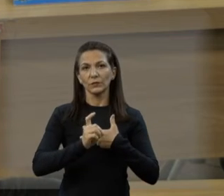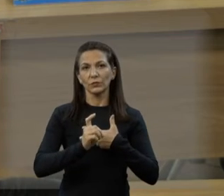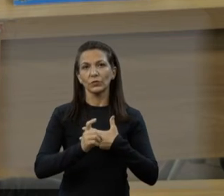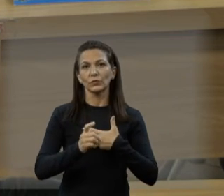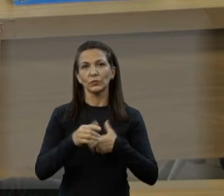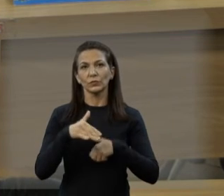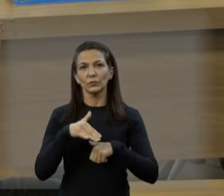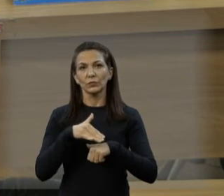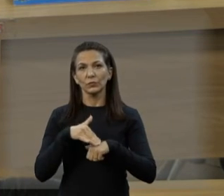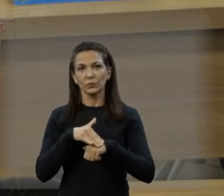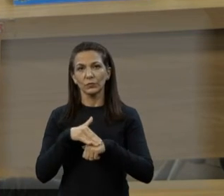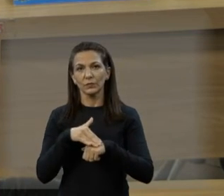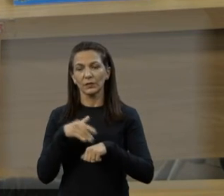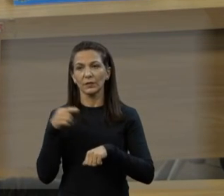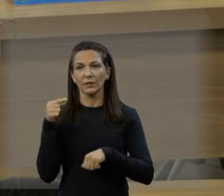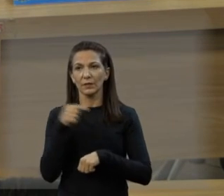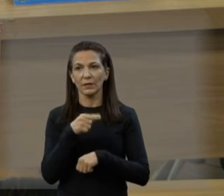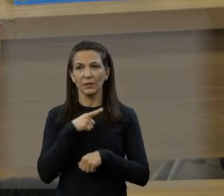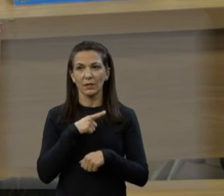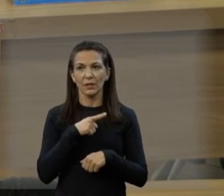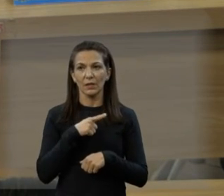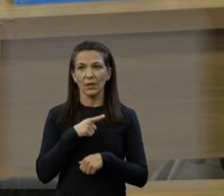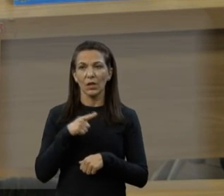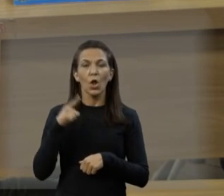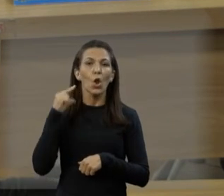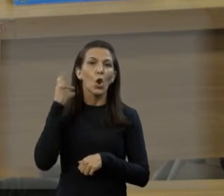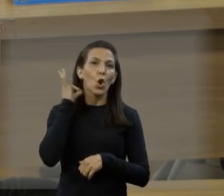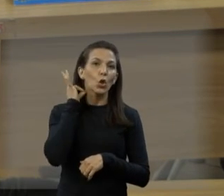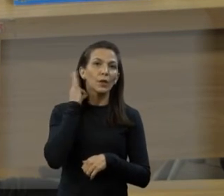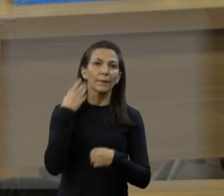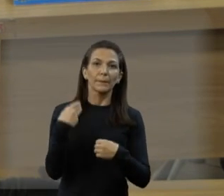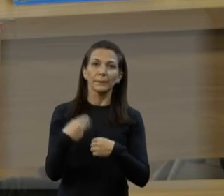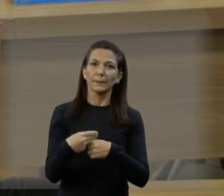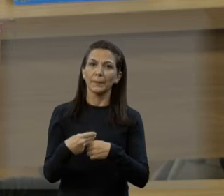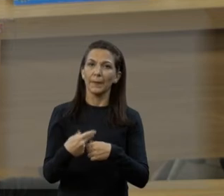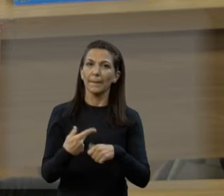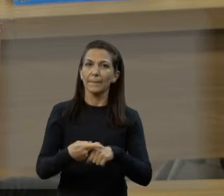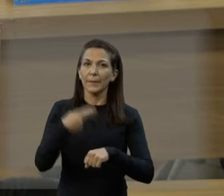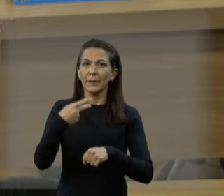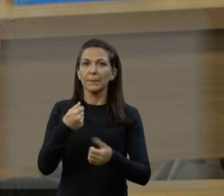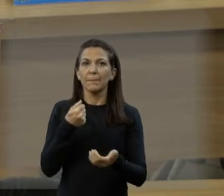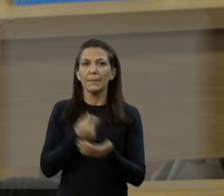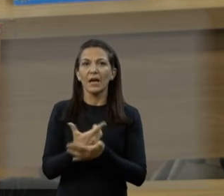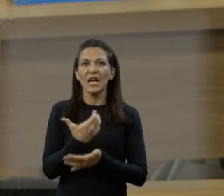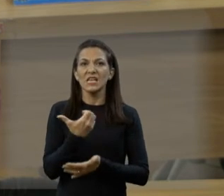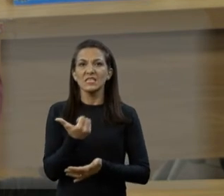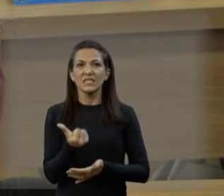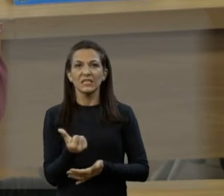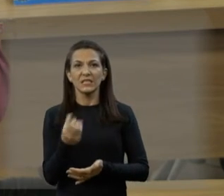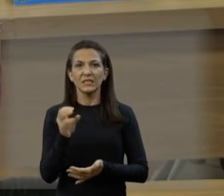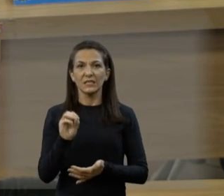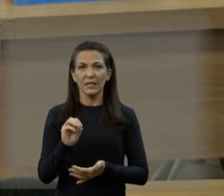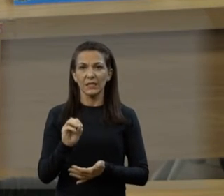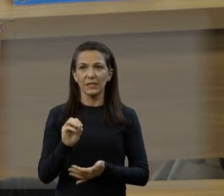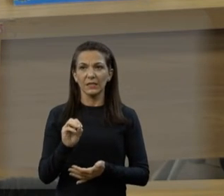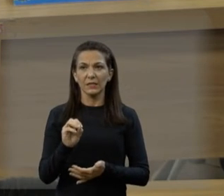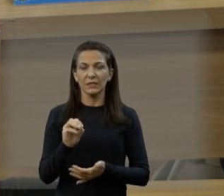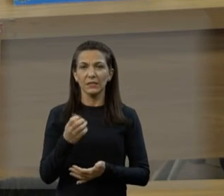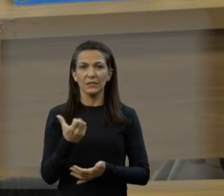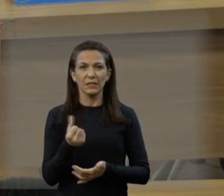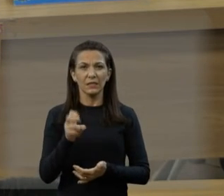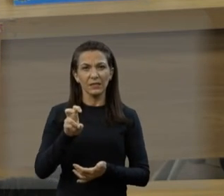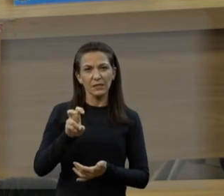essa loteria Municipal vai ser um prêmio pago vou ligar disjuntor de 60 por 60